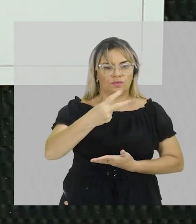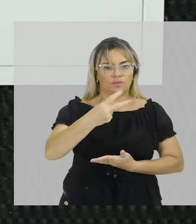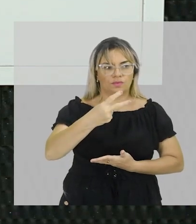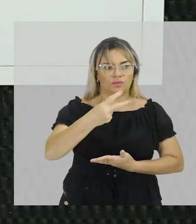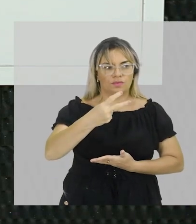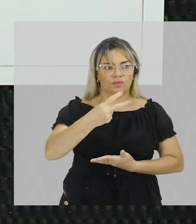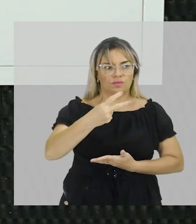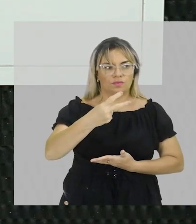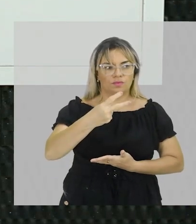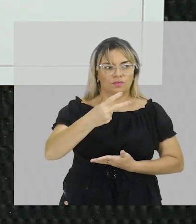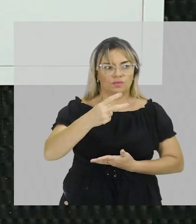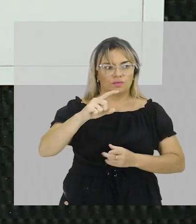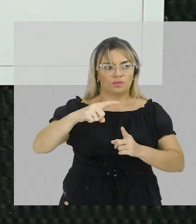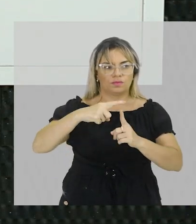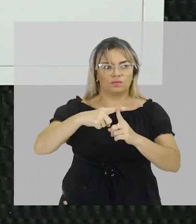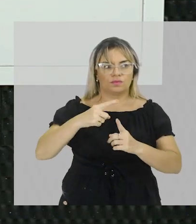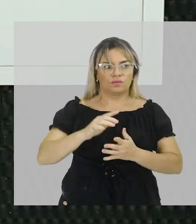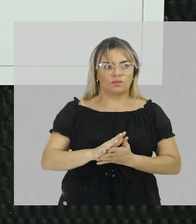mais x ao quadrado